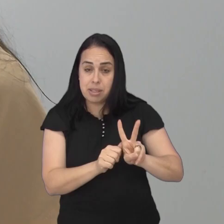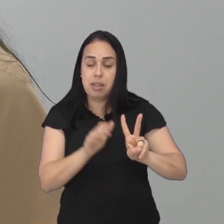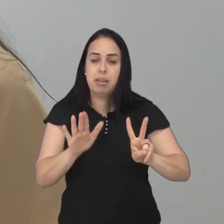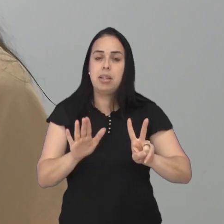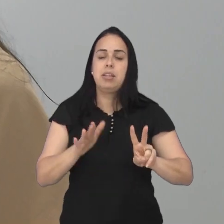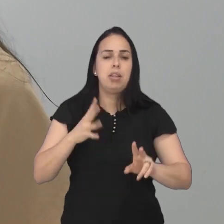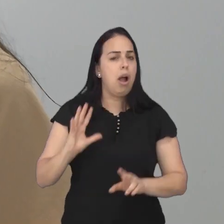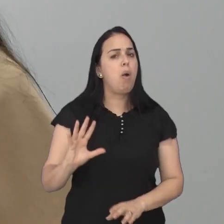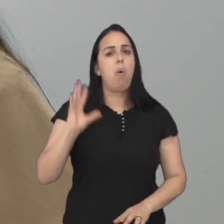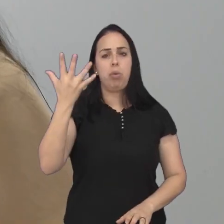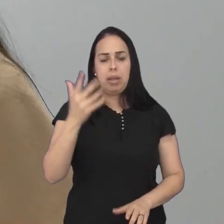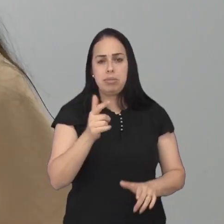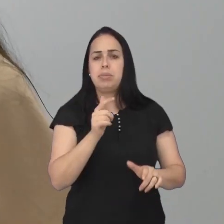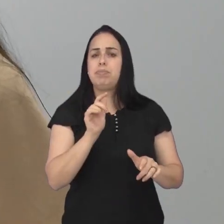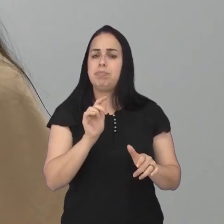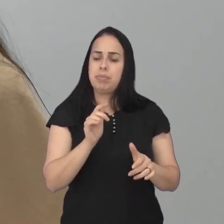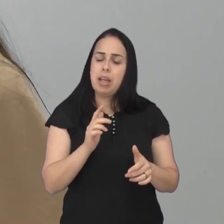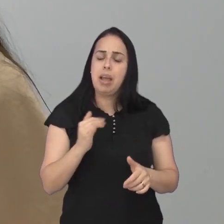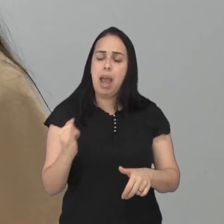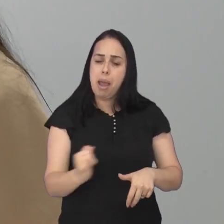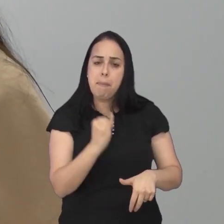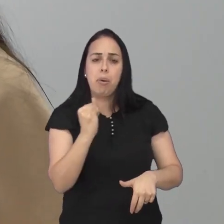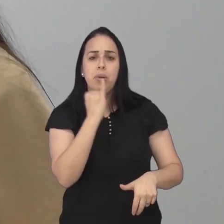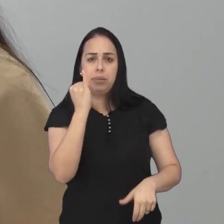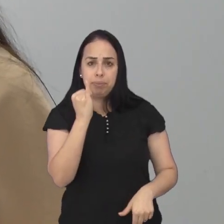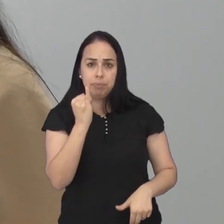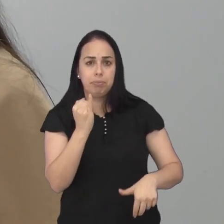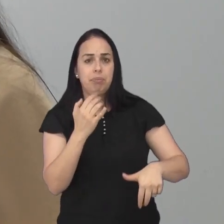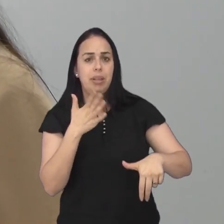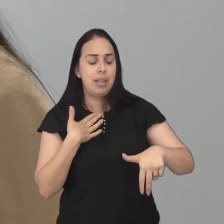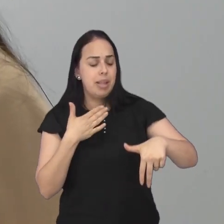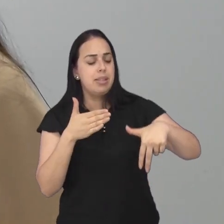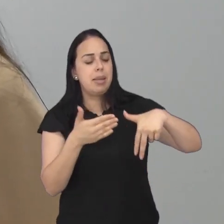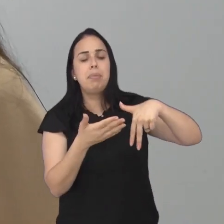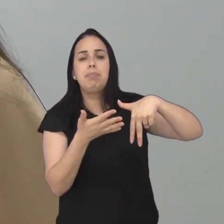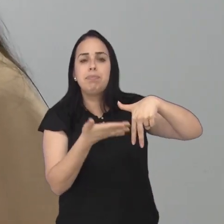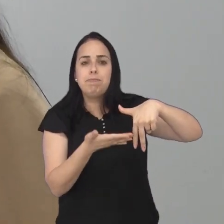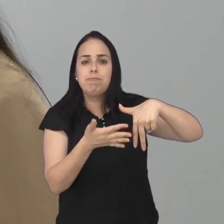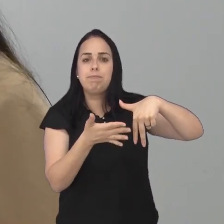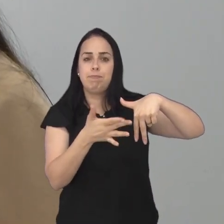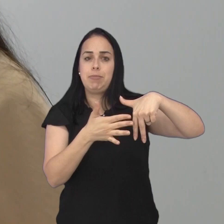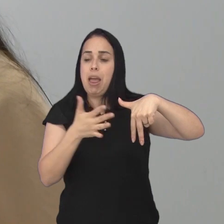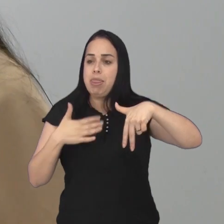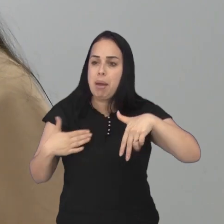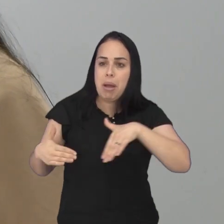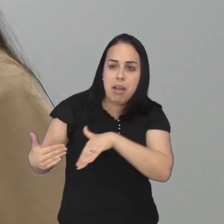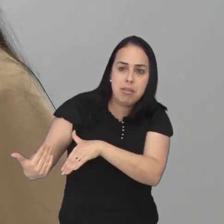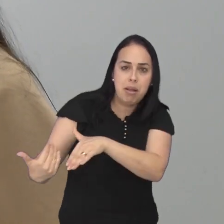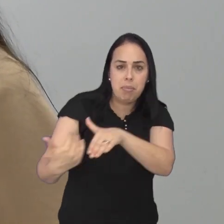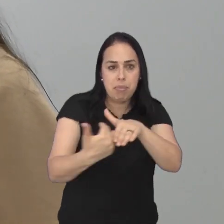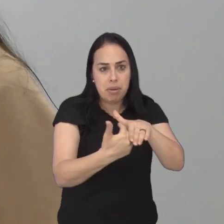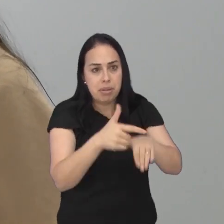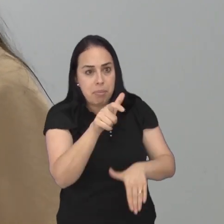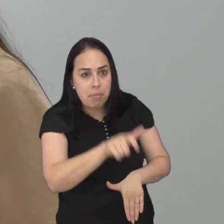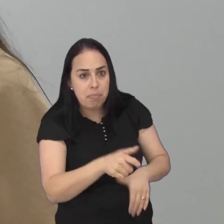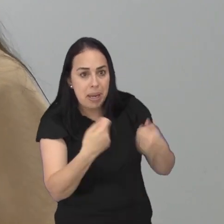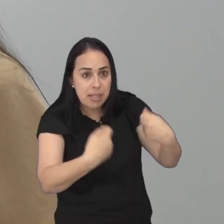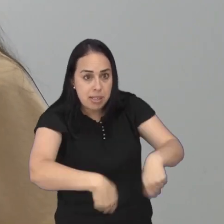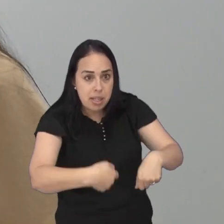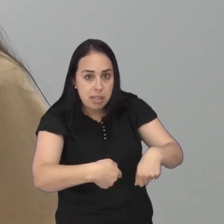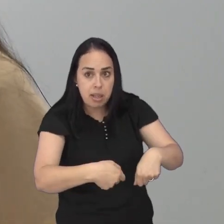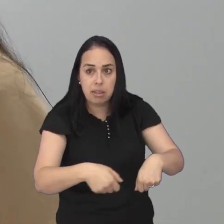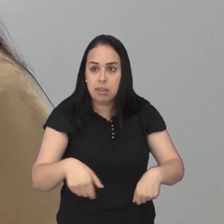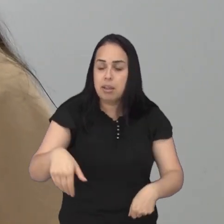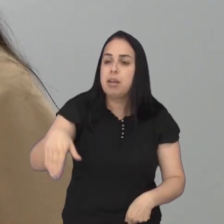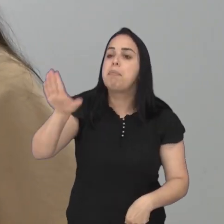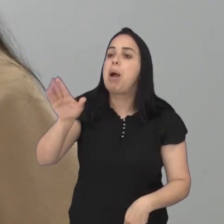várias especialidades, porque é importante a gente praticar a equidade. O que é isso? Quem precisa mais,